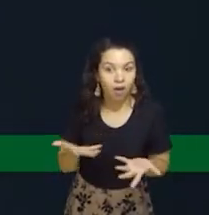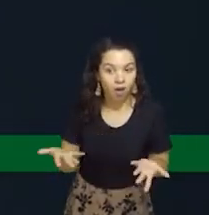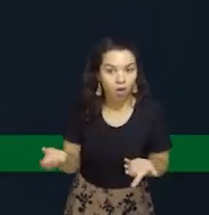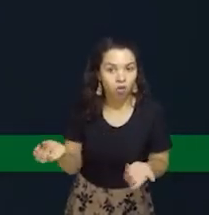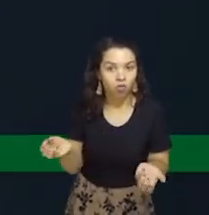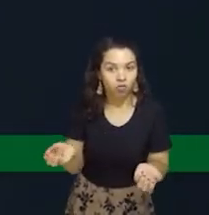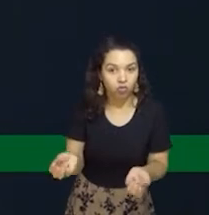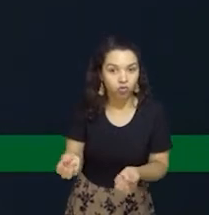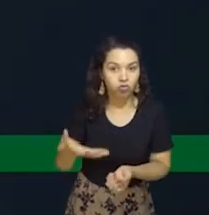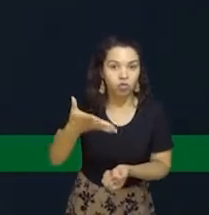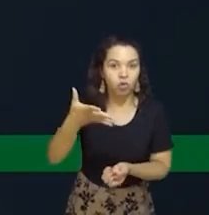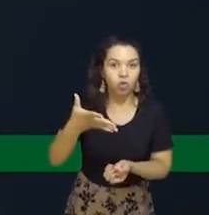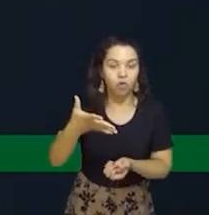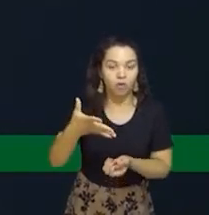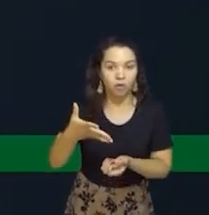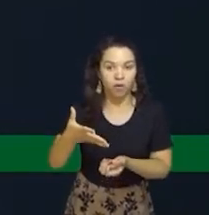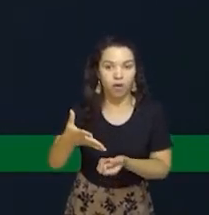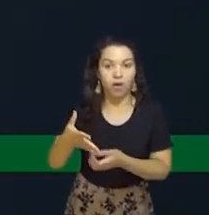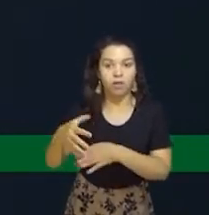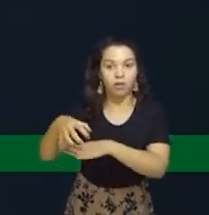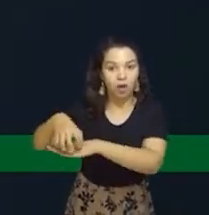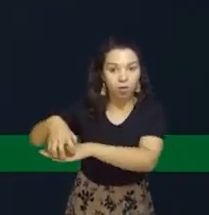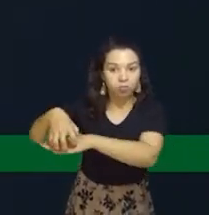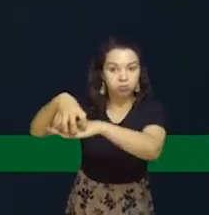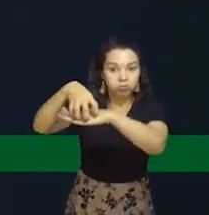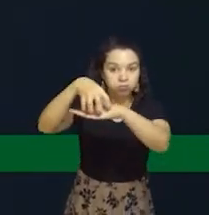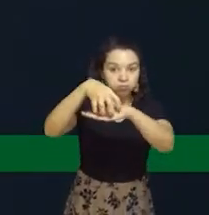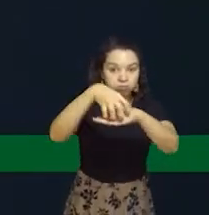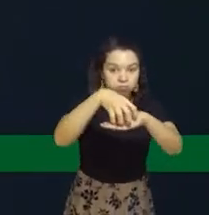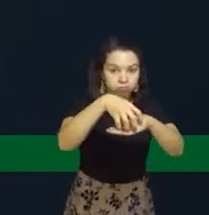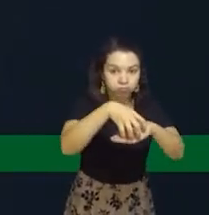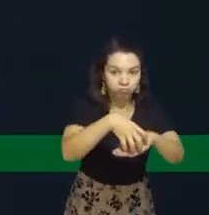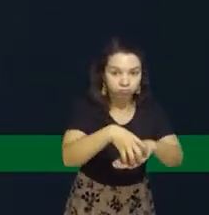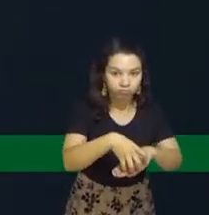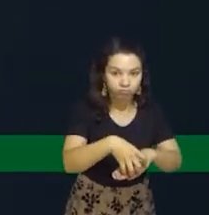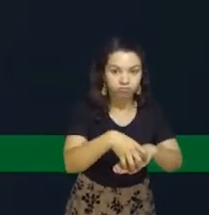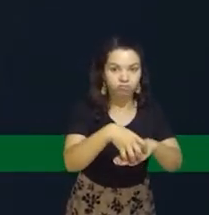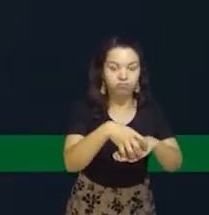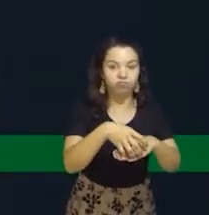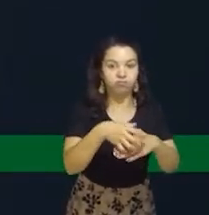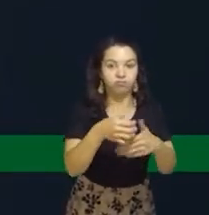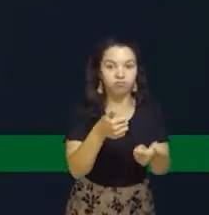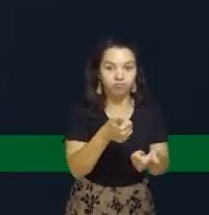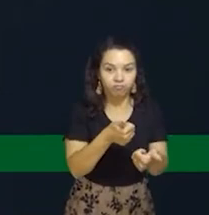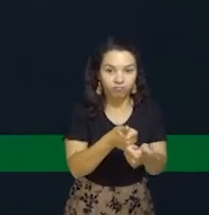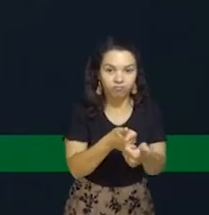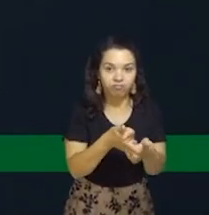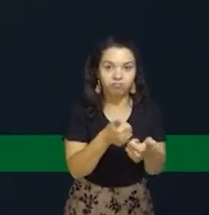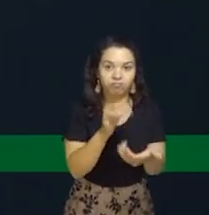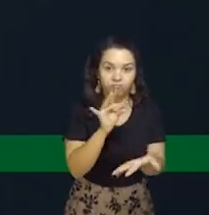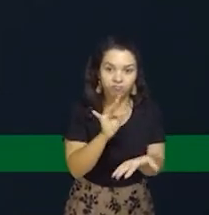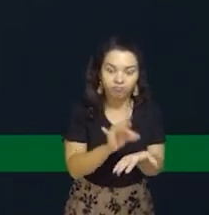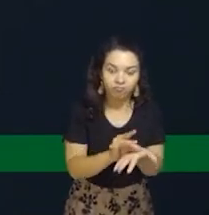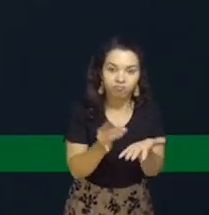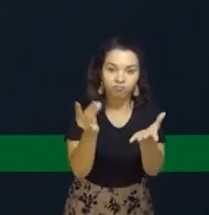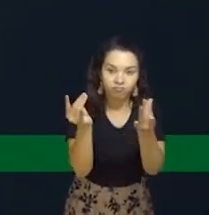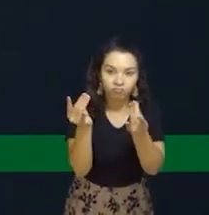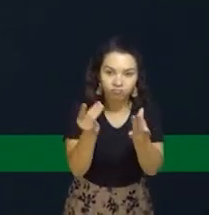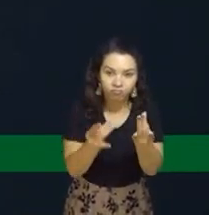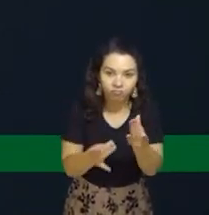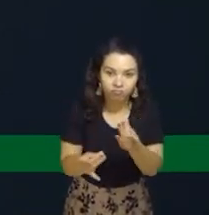da presença física no interior, mais perto de onde a população vive, a gente consegue fazer com